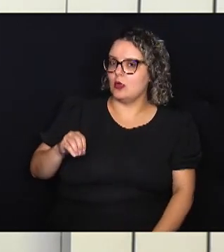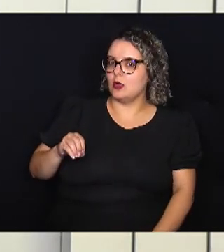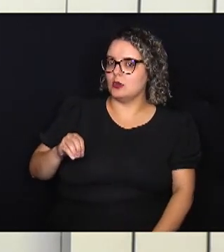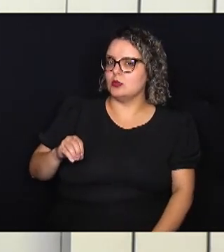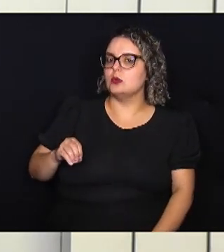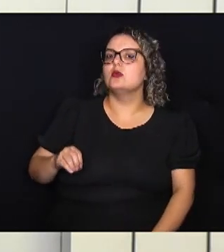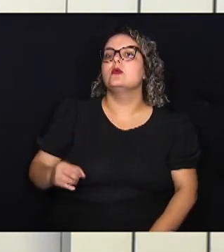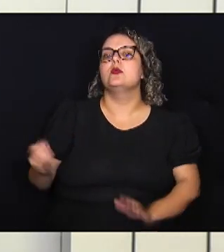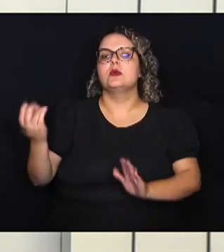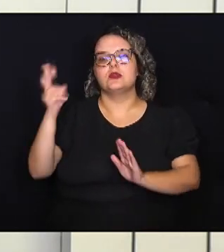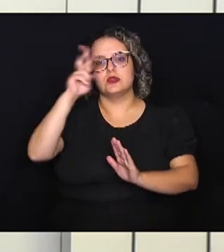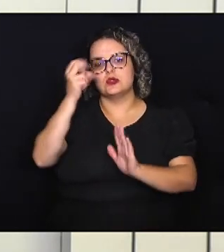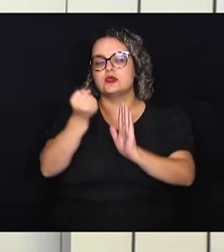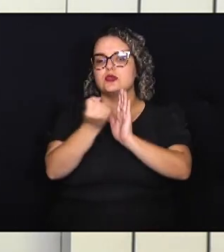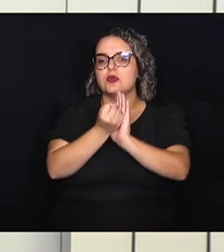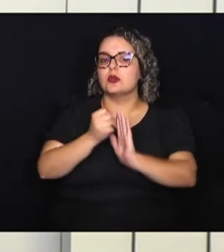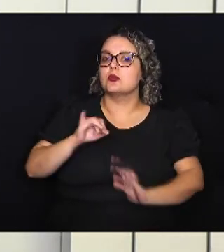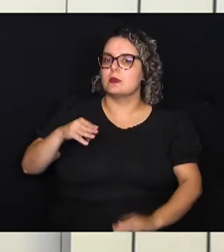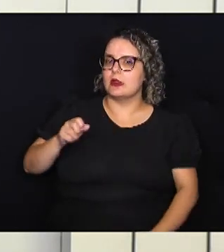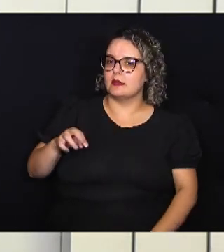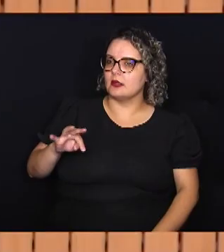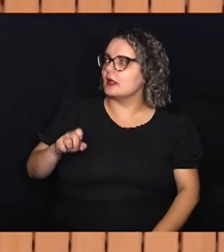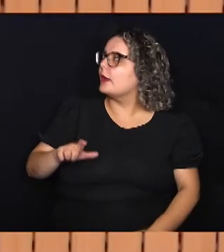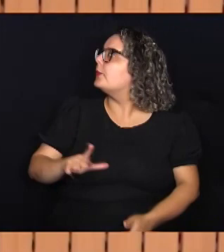imaterial de Campinas.